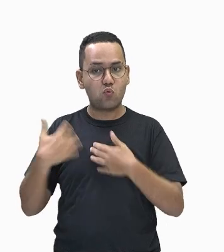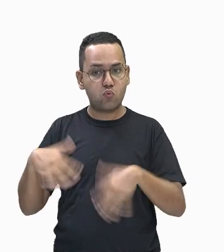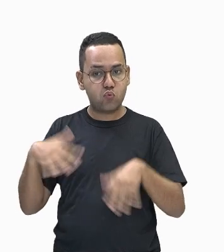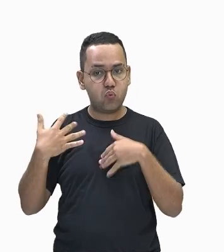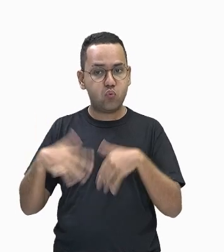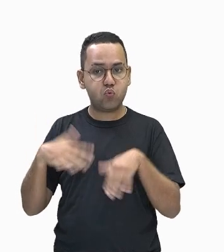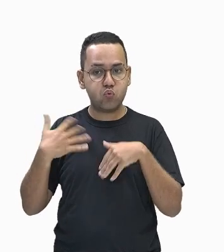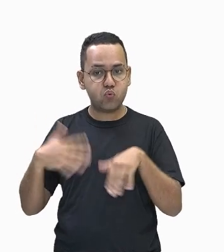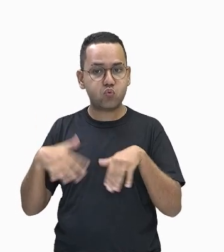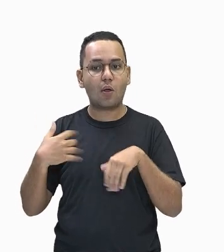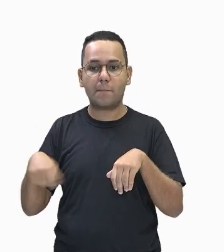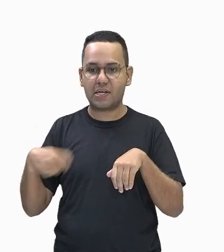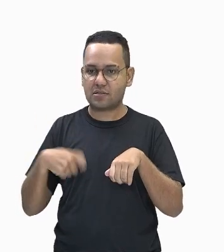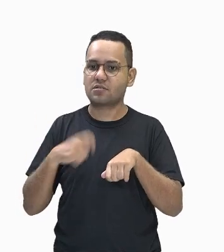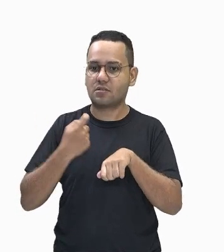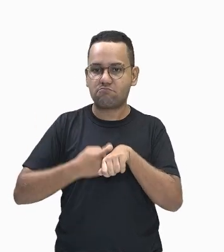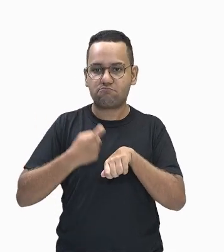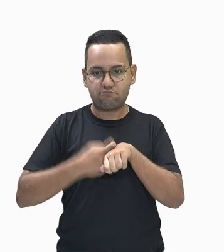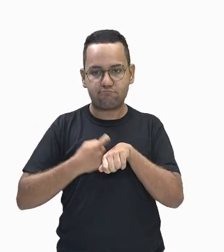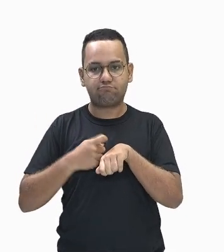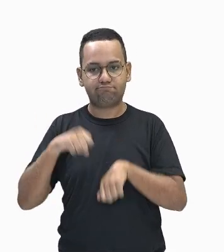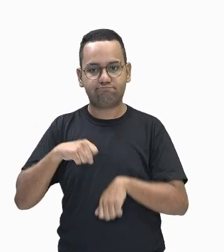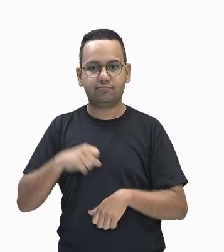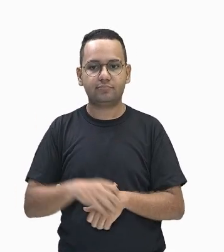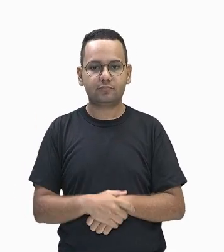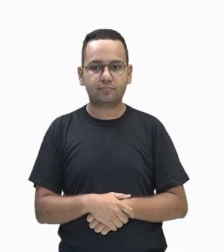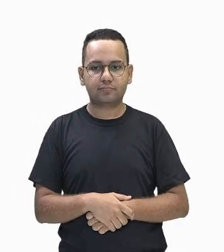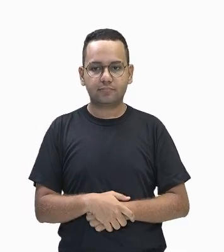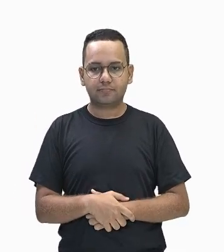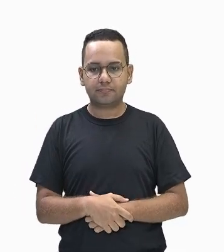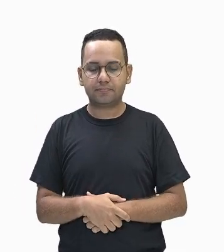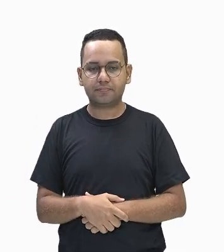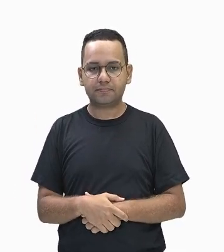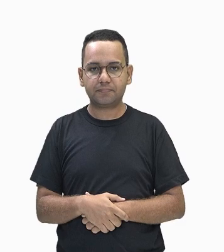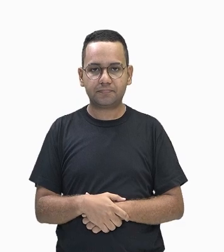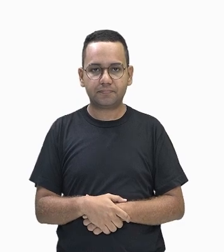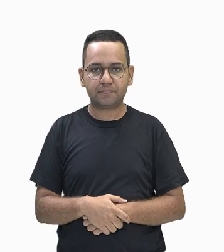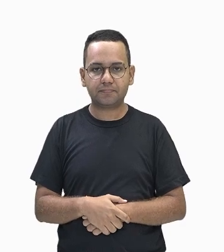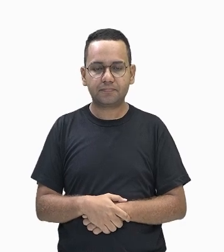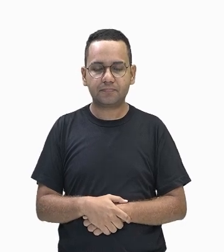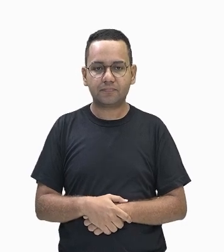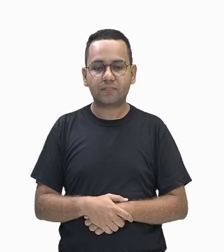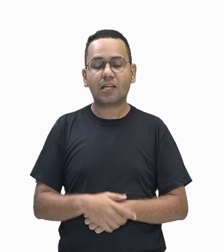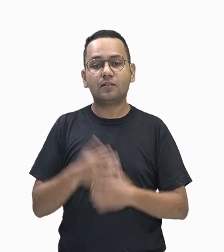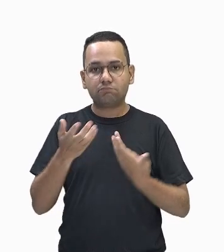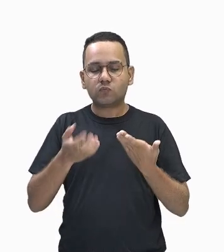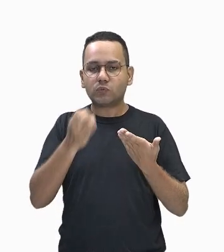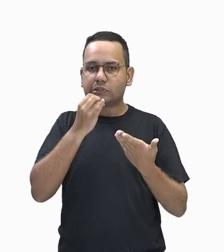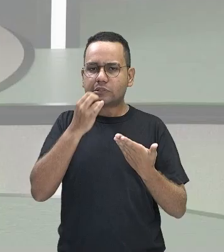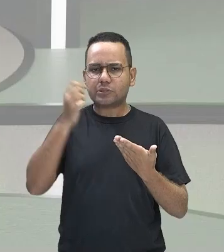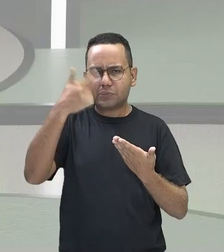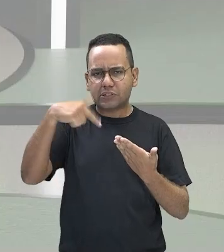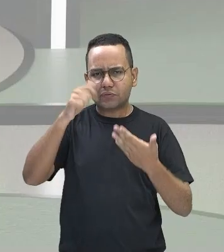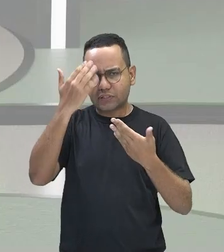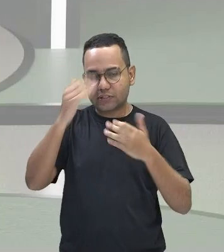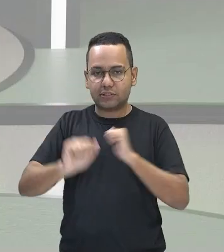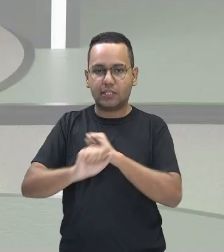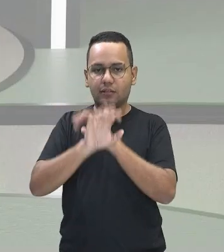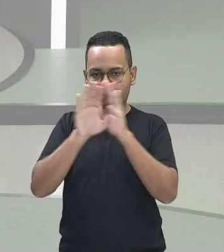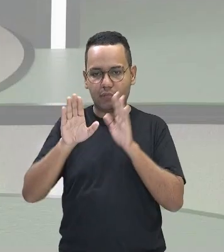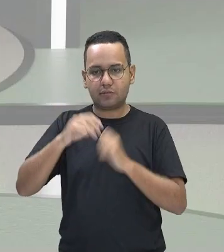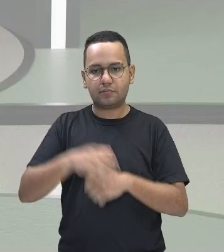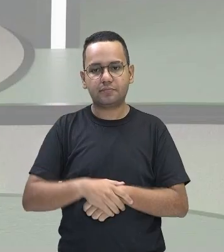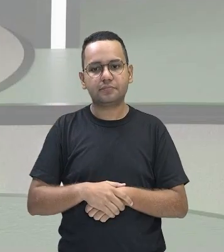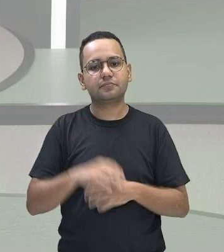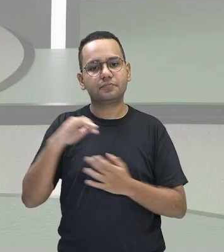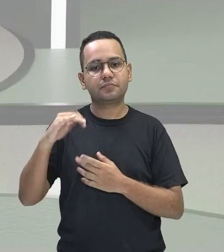tem que ser resistente, tá bom? Eu trago um exemplo interessante para contextualizar para vocês, para trazer algo próximo da realidade.